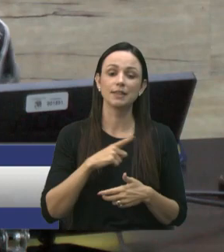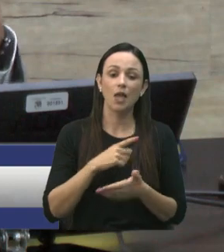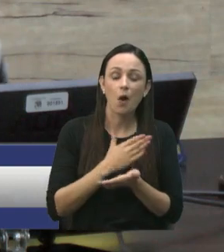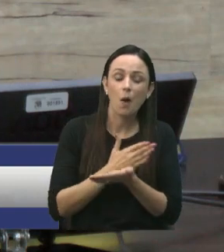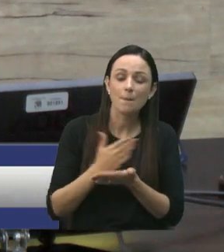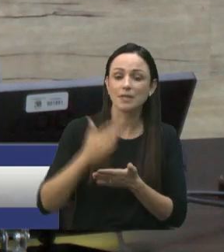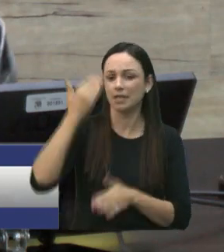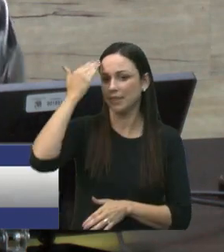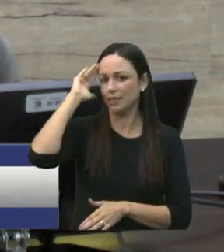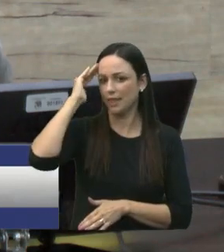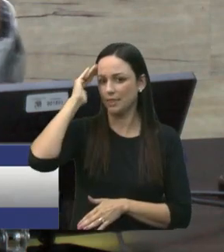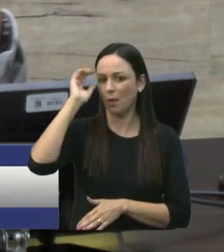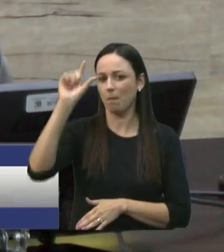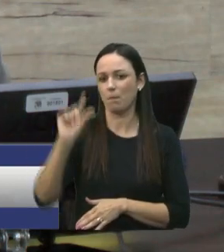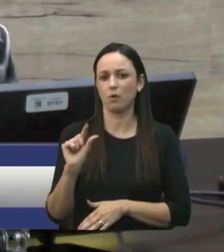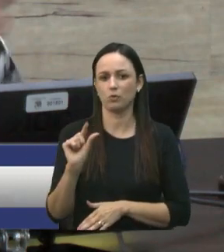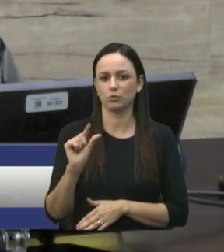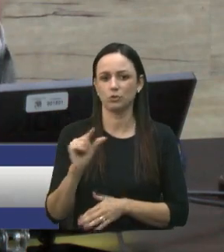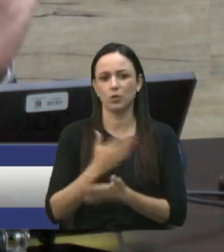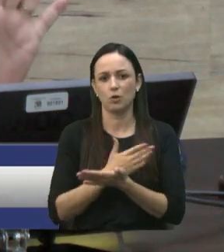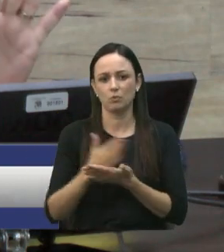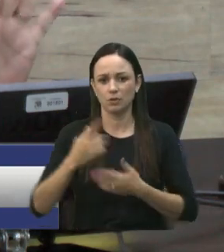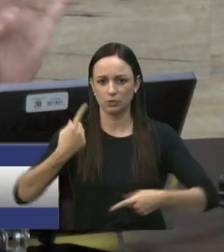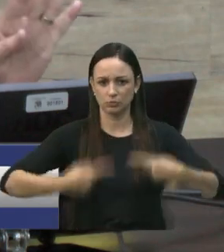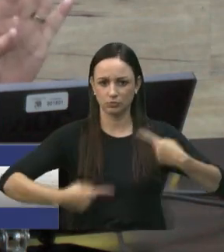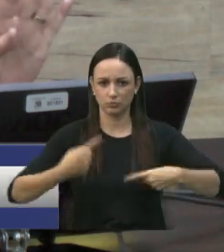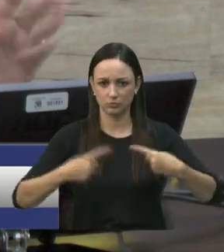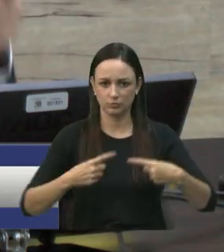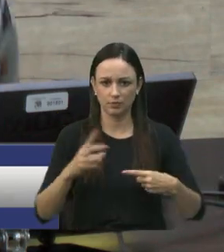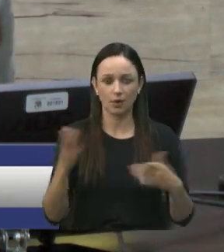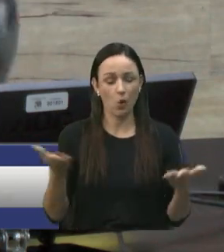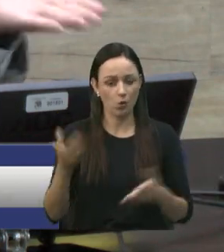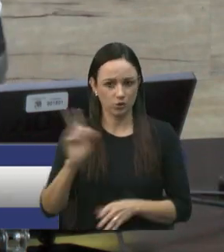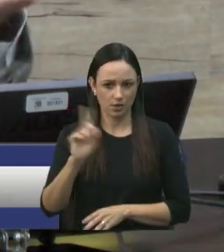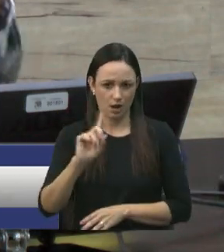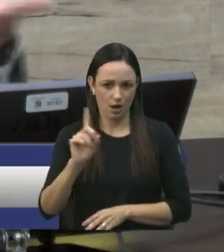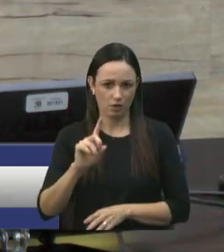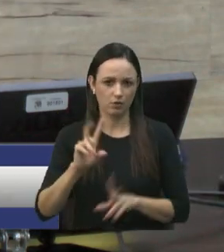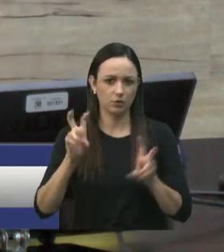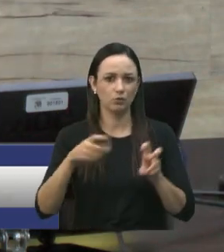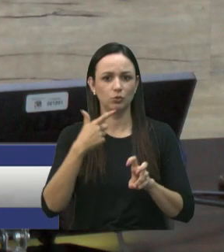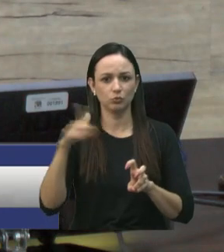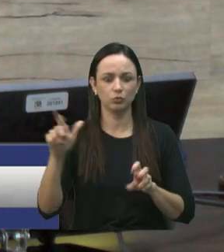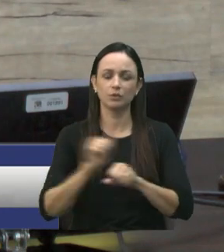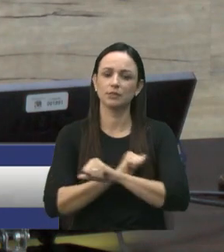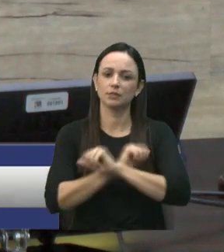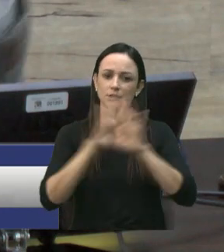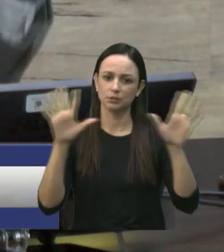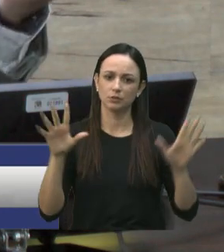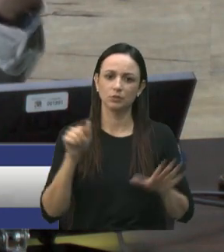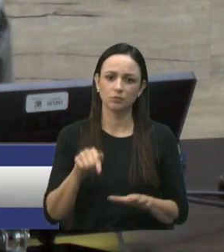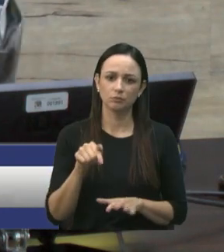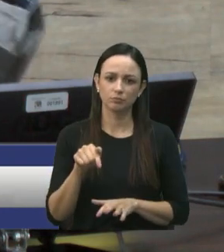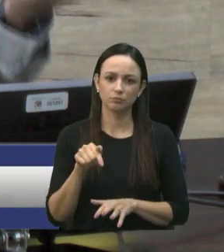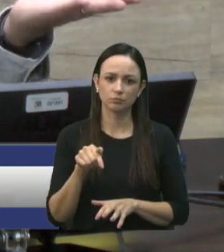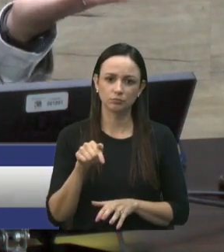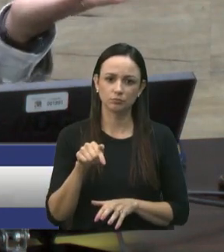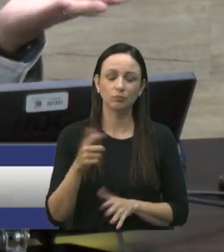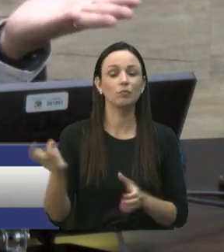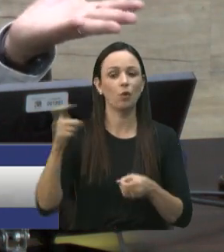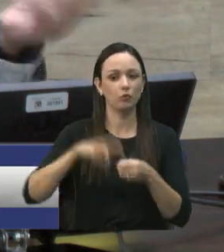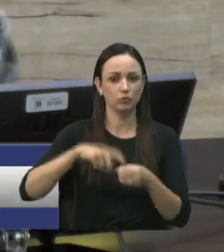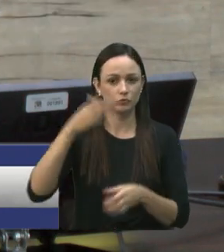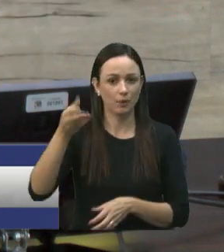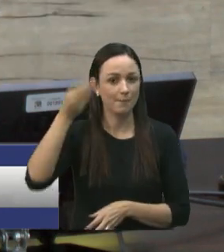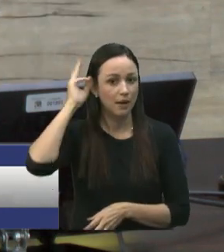começar a entender um pouco para começar a discutir. Mas não é isso que a gente veio fazer aqui, é fazer esse esclarecimento em relação a isso. Então,